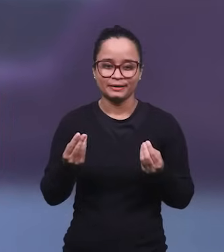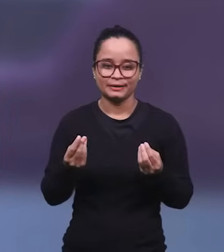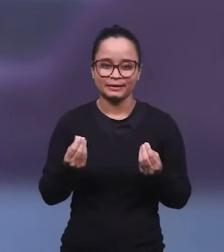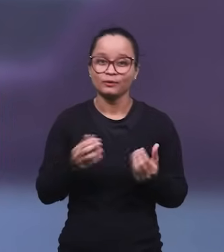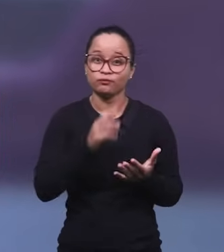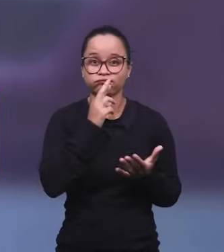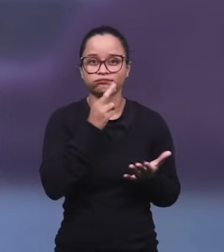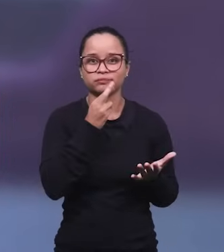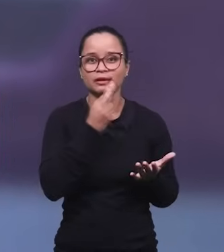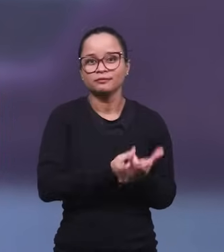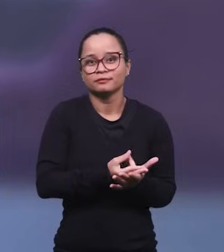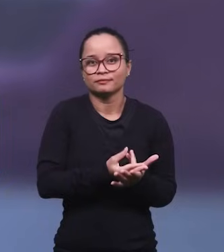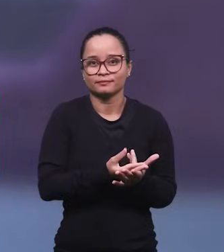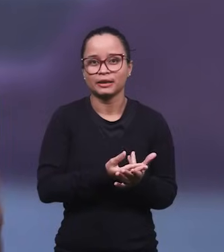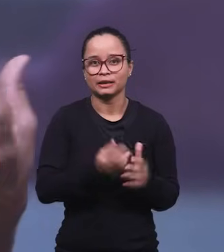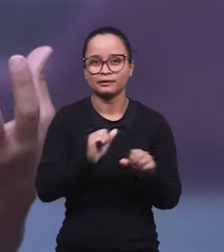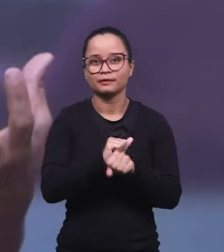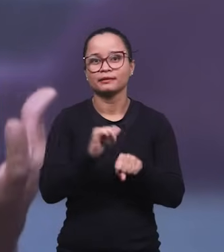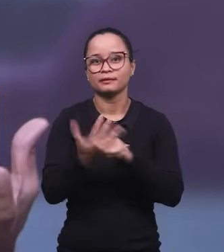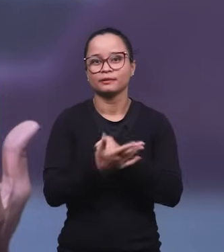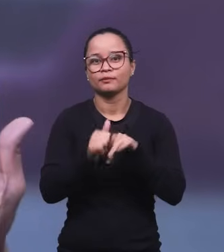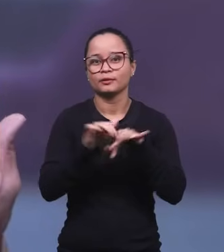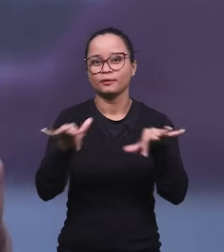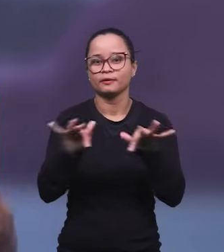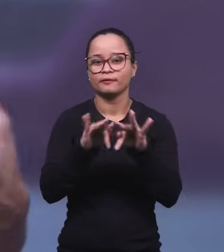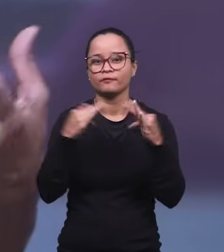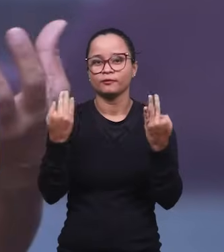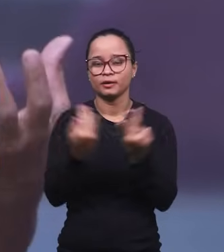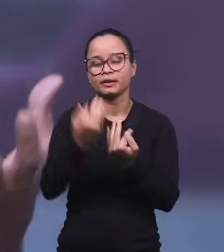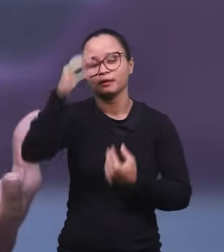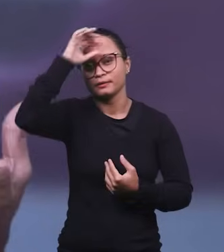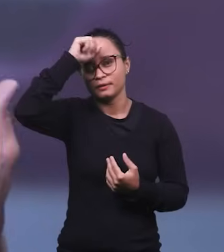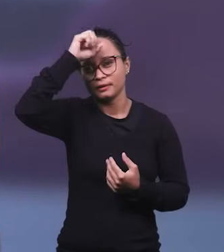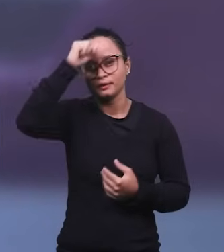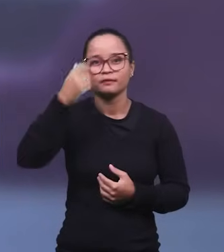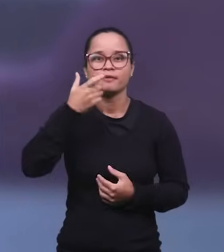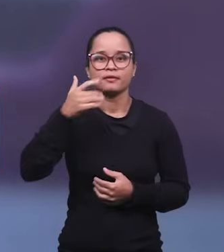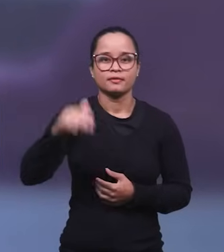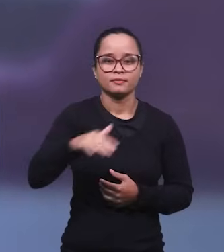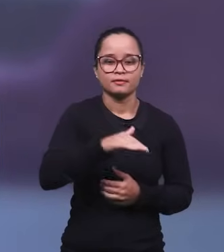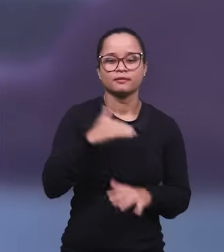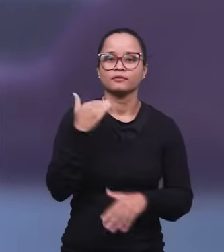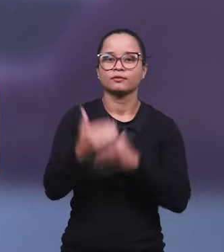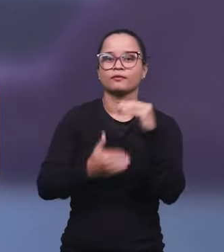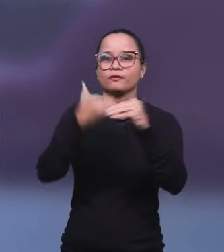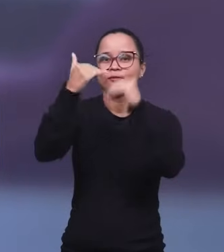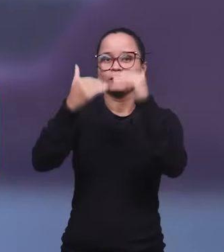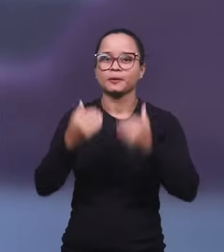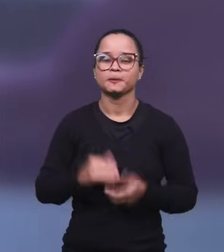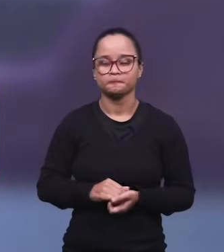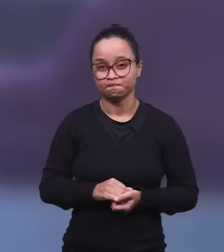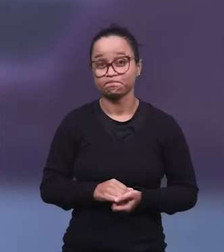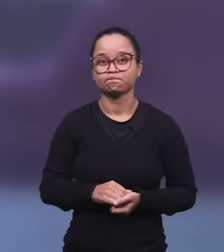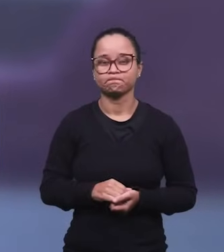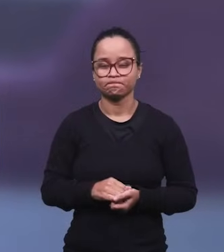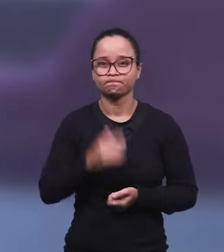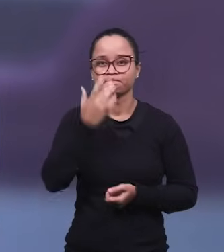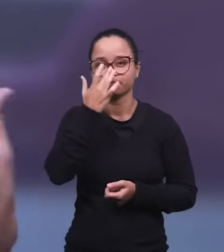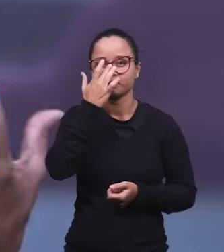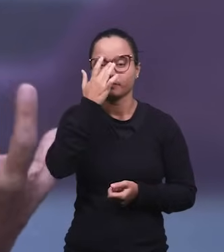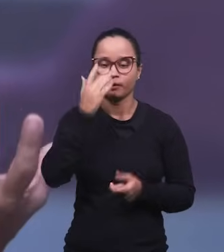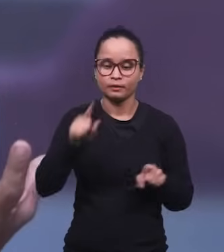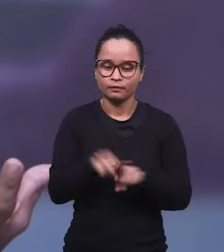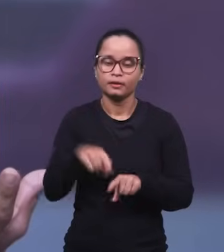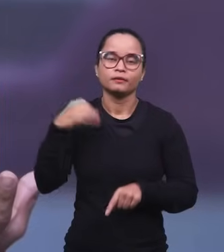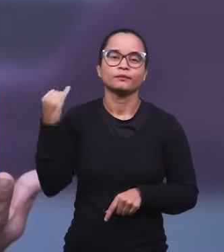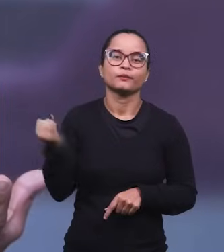o impacto da pandemia na vida das famílias, na aprendizagem das crianças, no desenvolvimento, não é? E